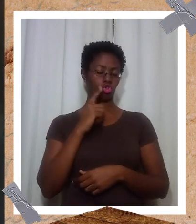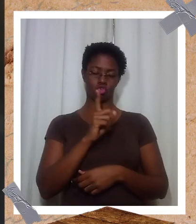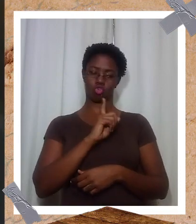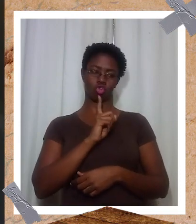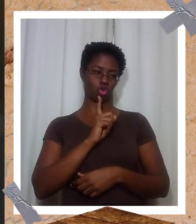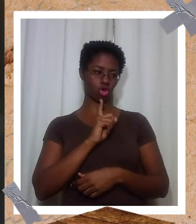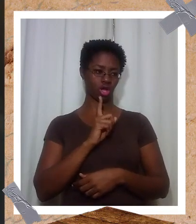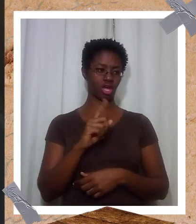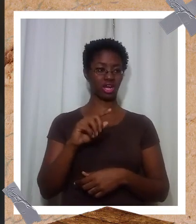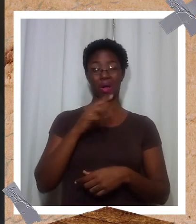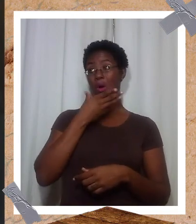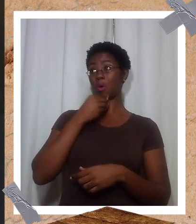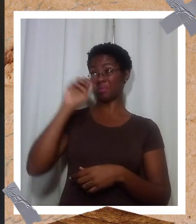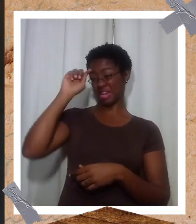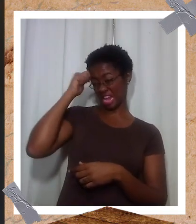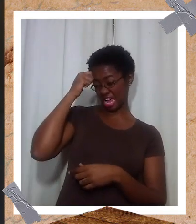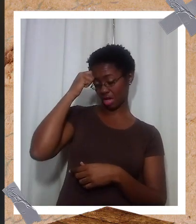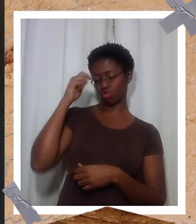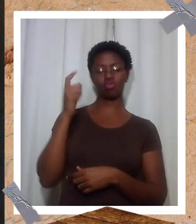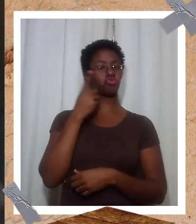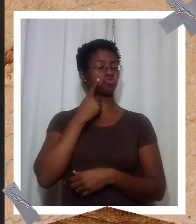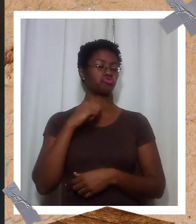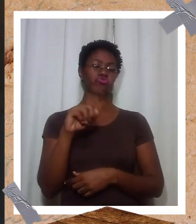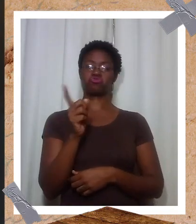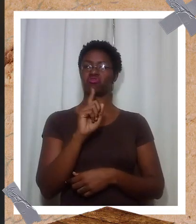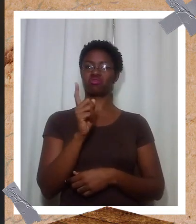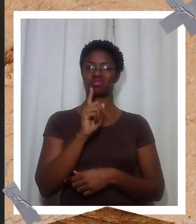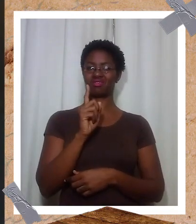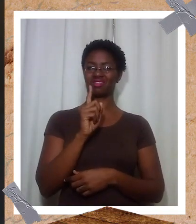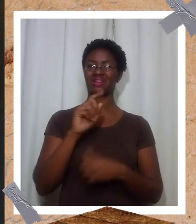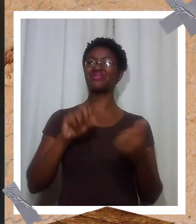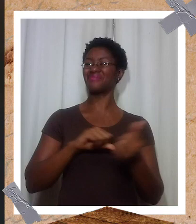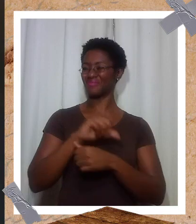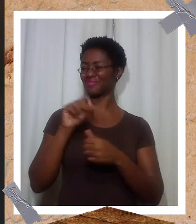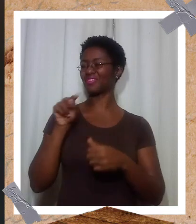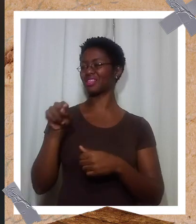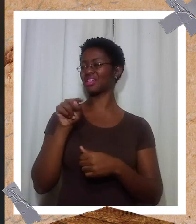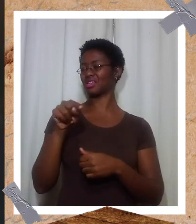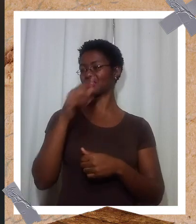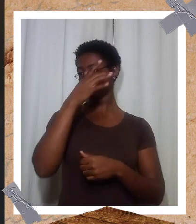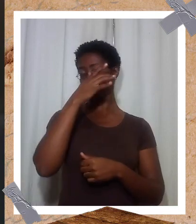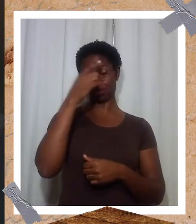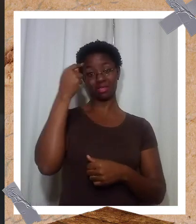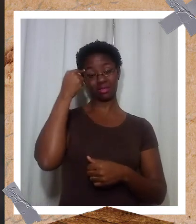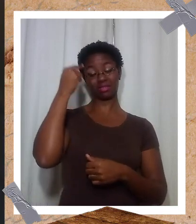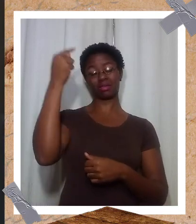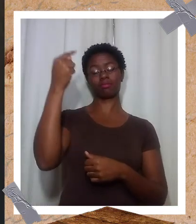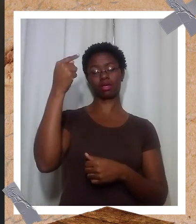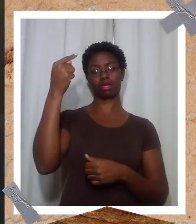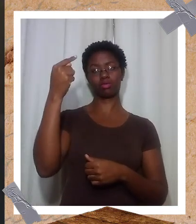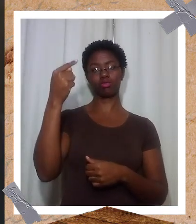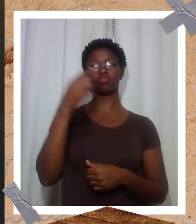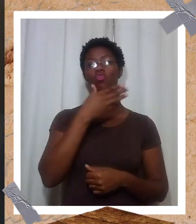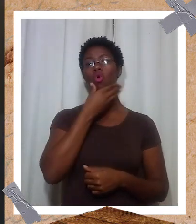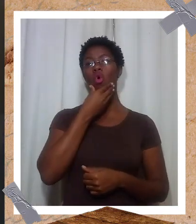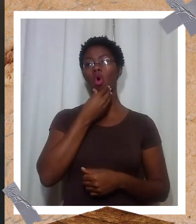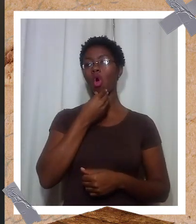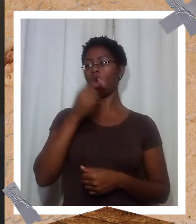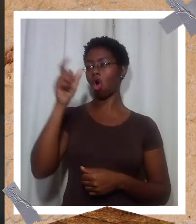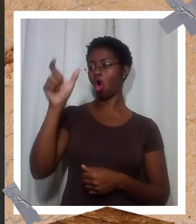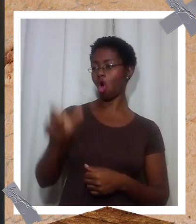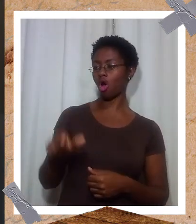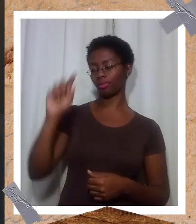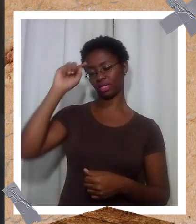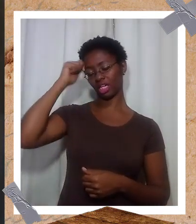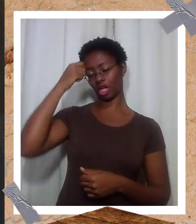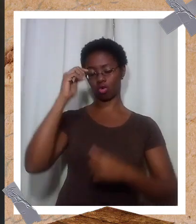sabe, menos ainda, né? Mostrar que toda aquela questão do homem negro forte, do homem negro fortalecido